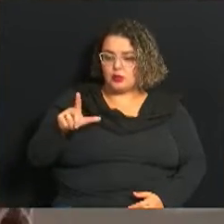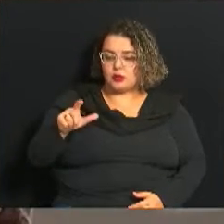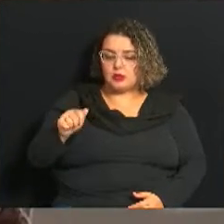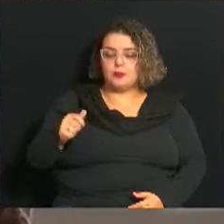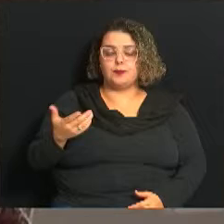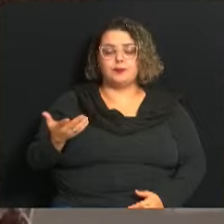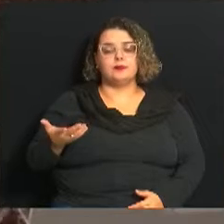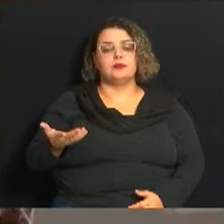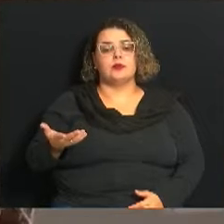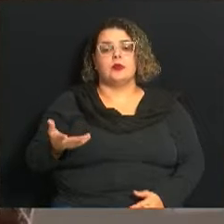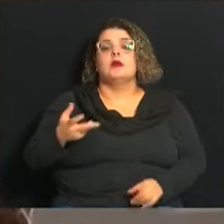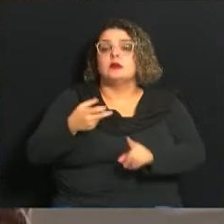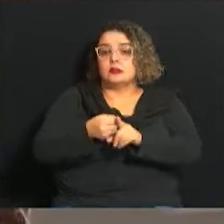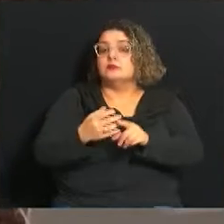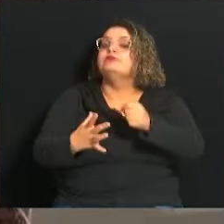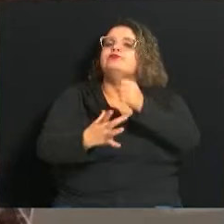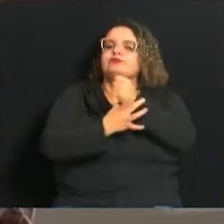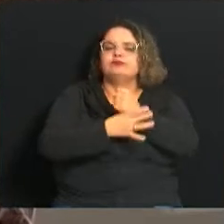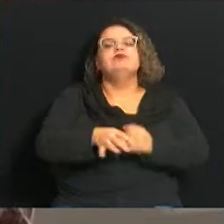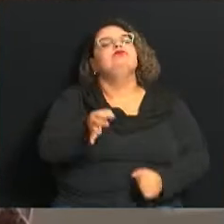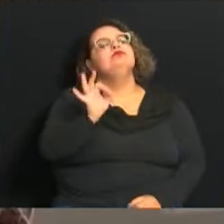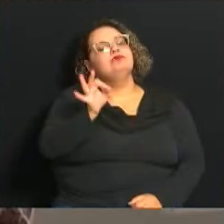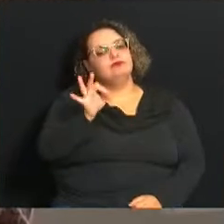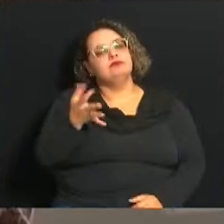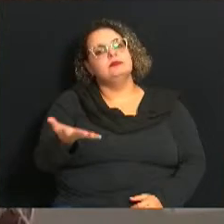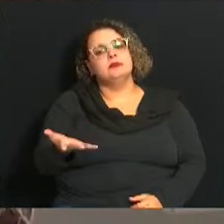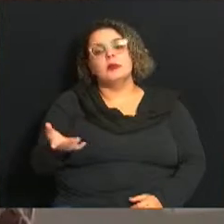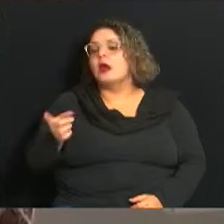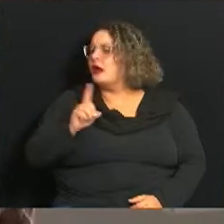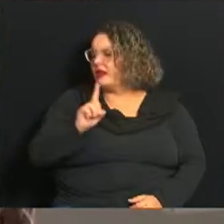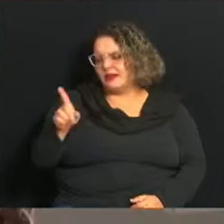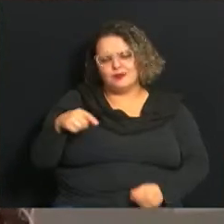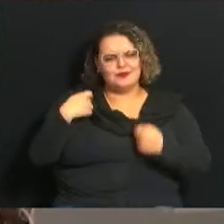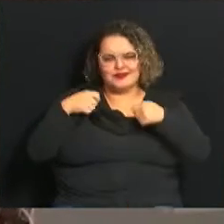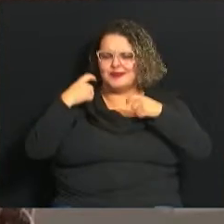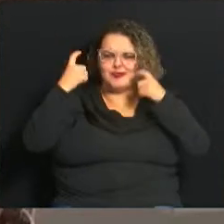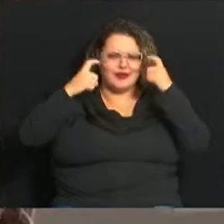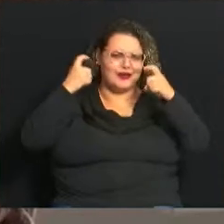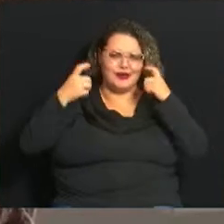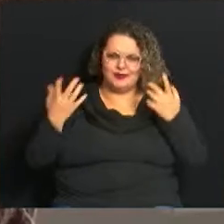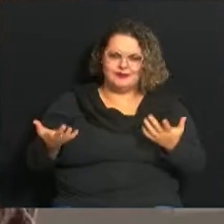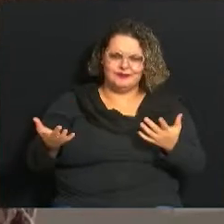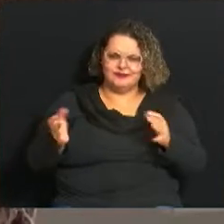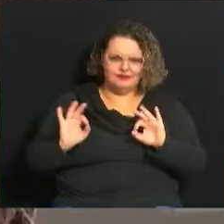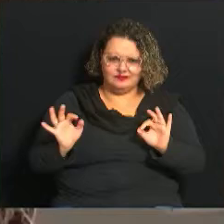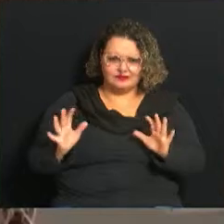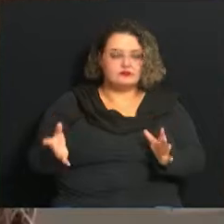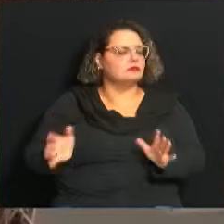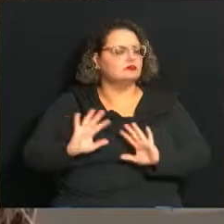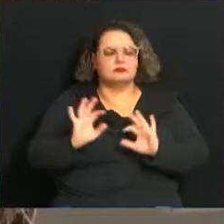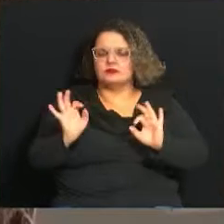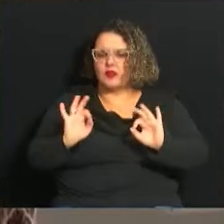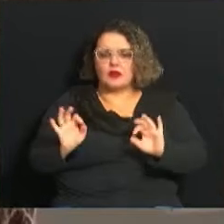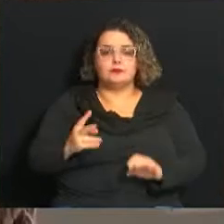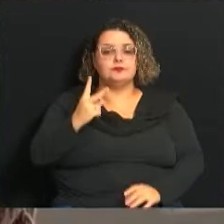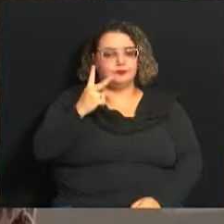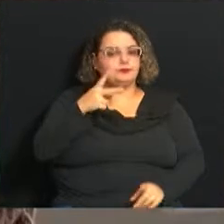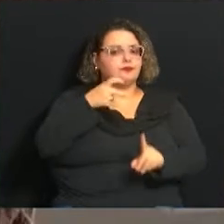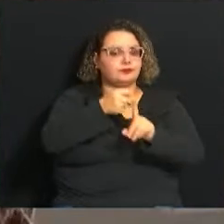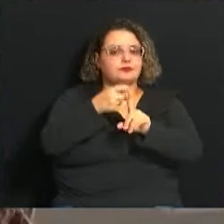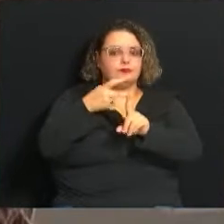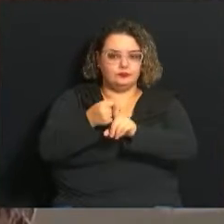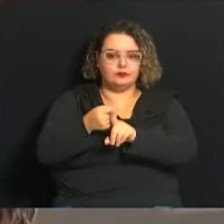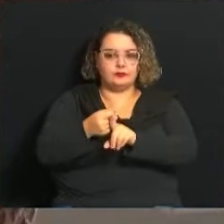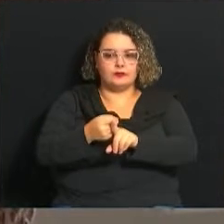ela é segura, né? Com certeza. As pessoas não precisam ter nenhuma preocupação com relação a isso, né? Nenhuma. São 2 vacinas, especificamente a da